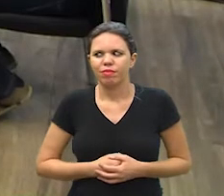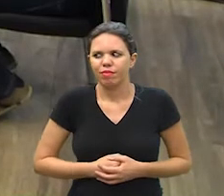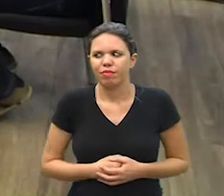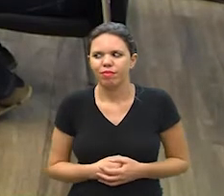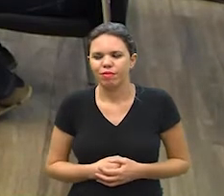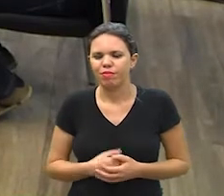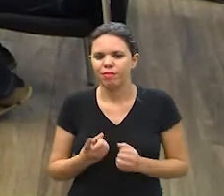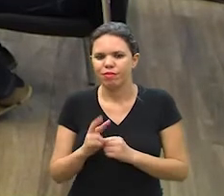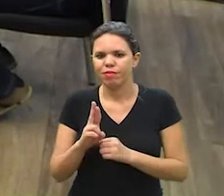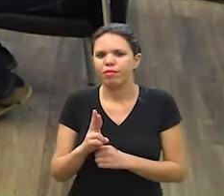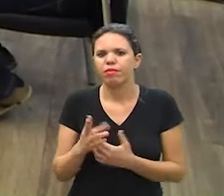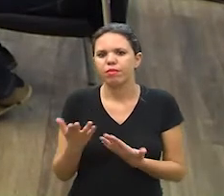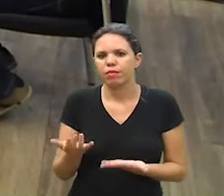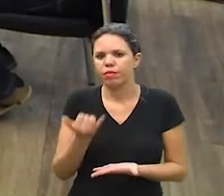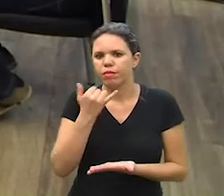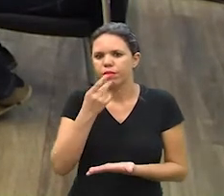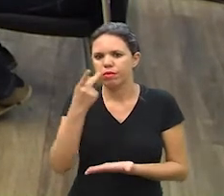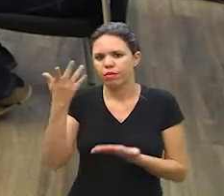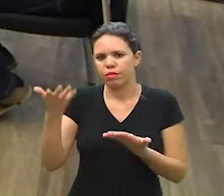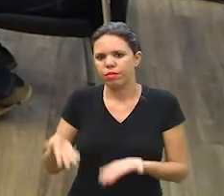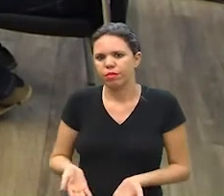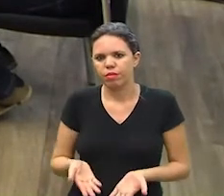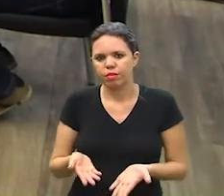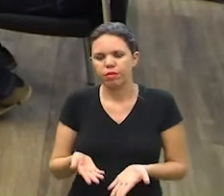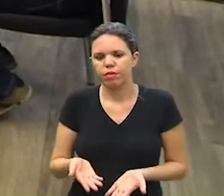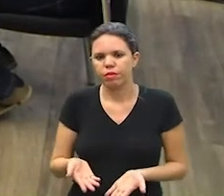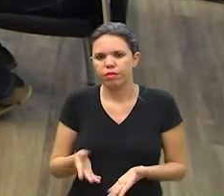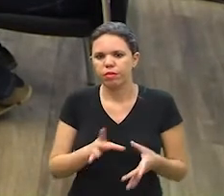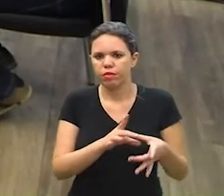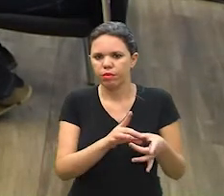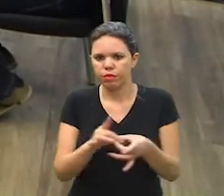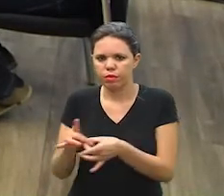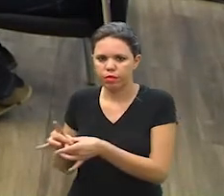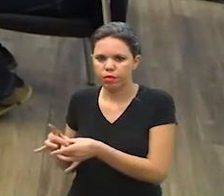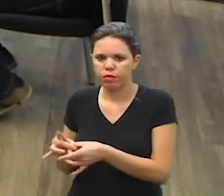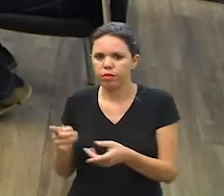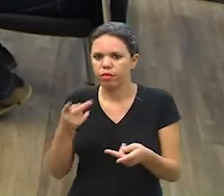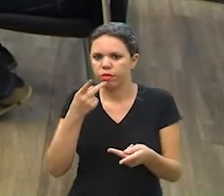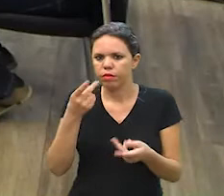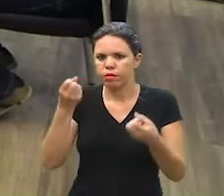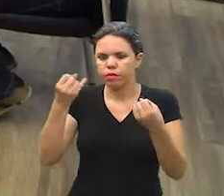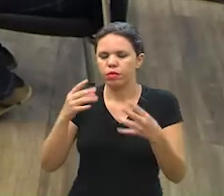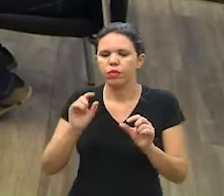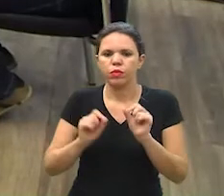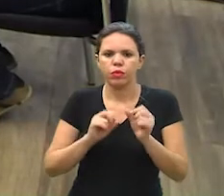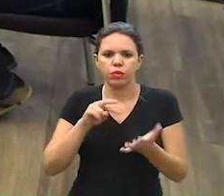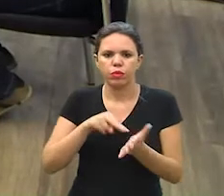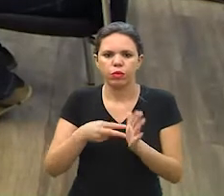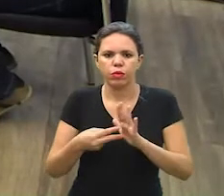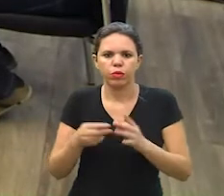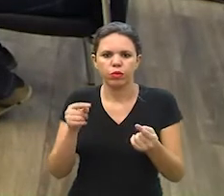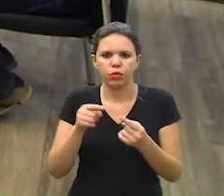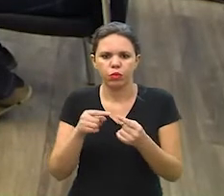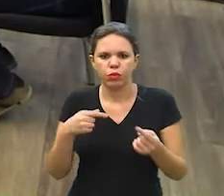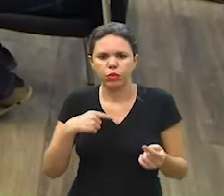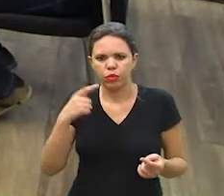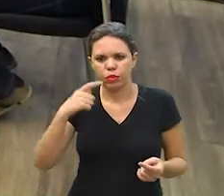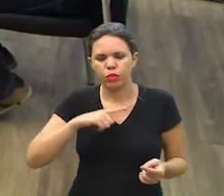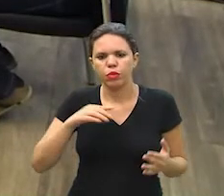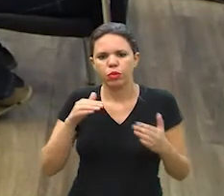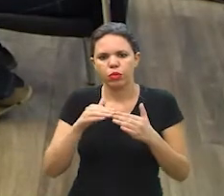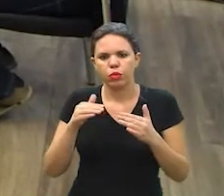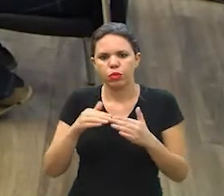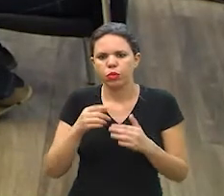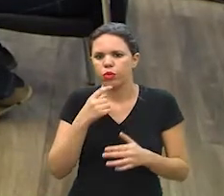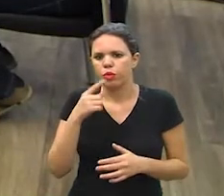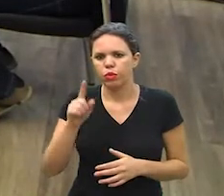Desculpe, doutora Carmen, mas é um gancho nesse bloco, nessa fala, no seguinte sentido. Eu tenho pleno acordo